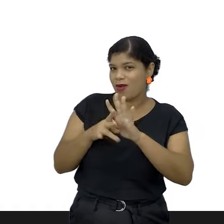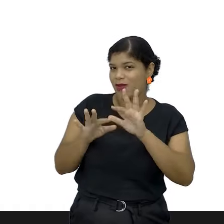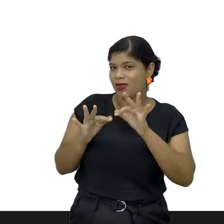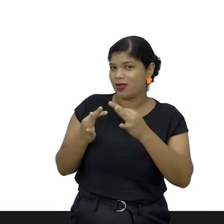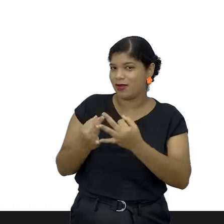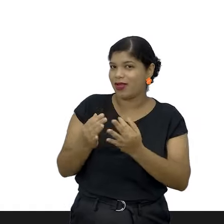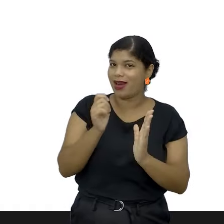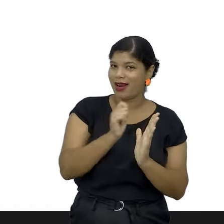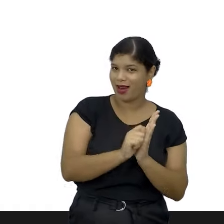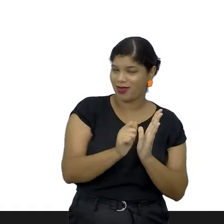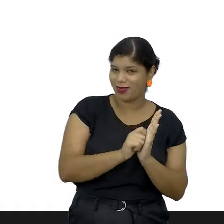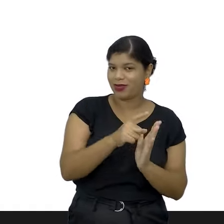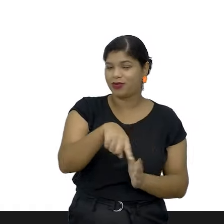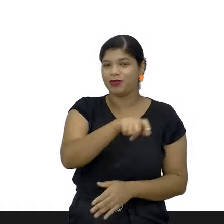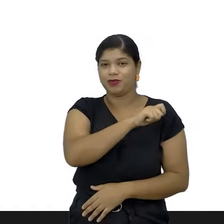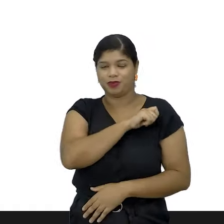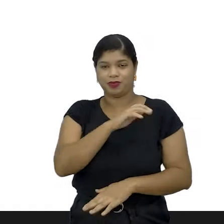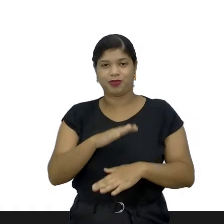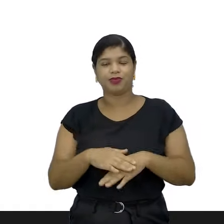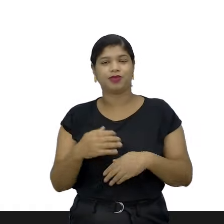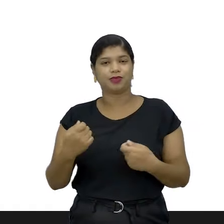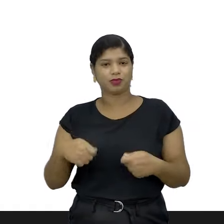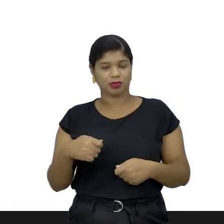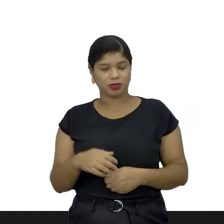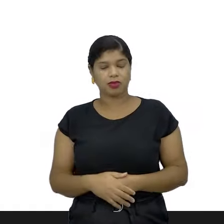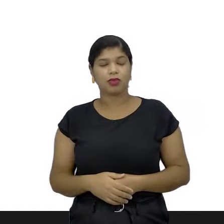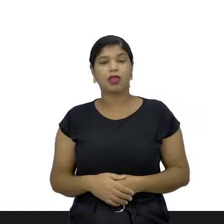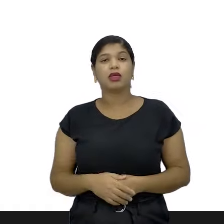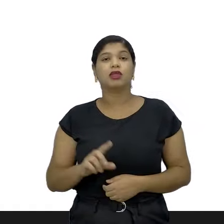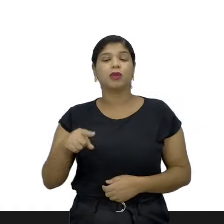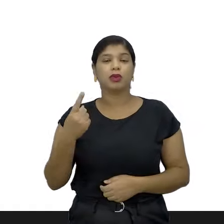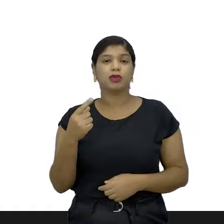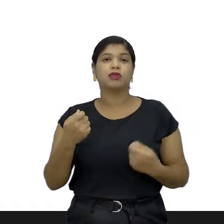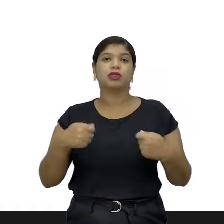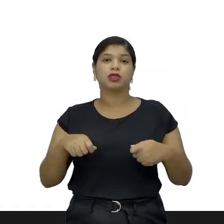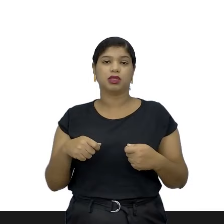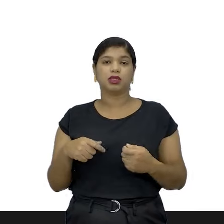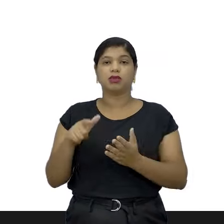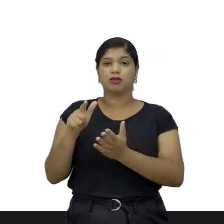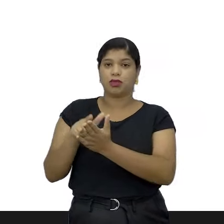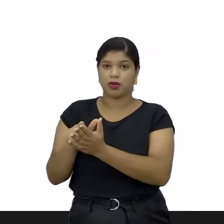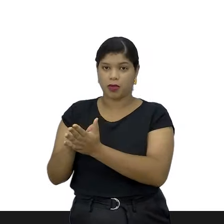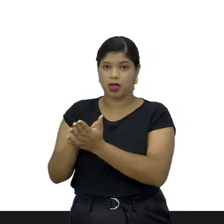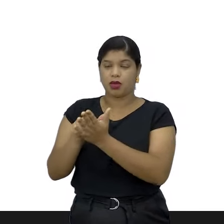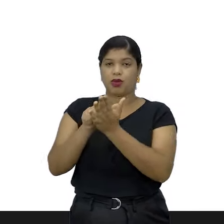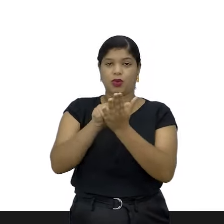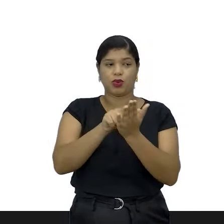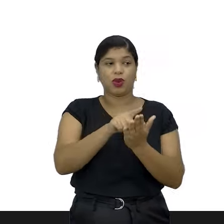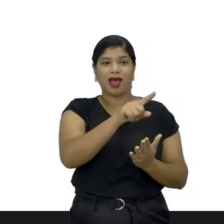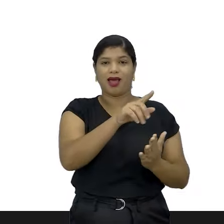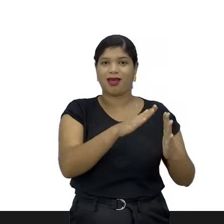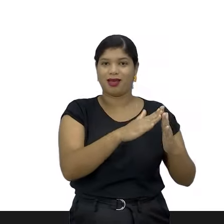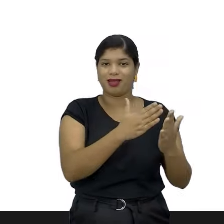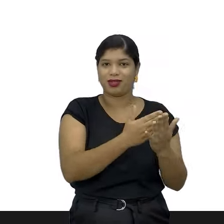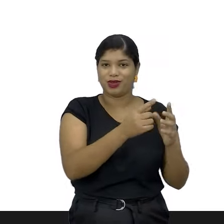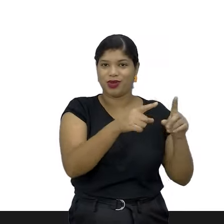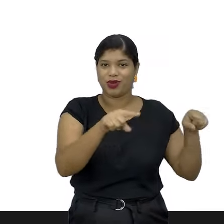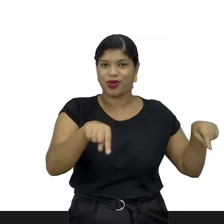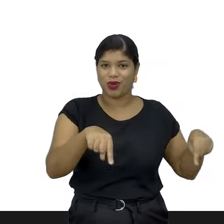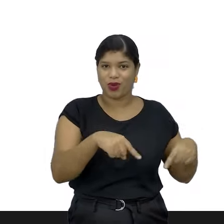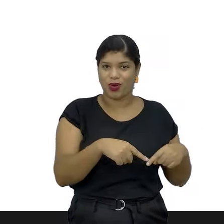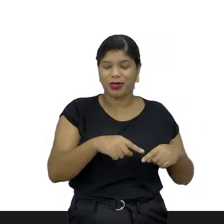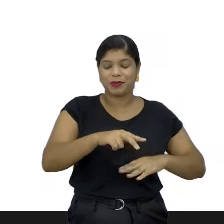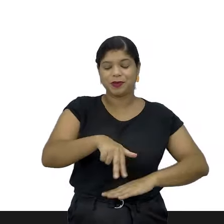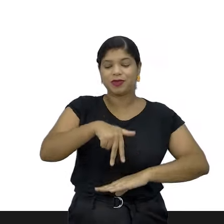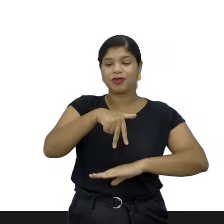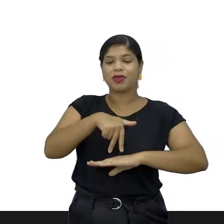a receita que eles coletaram, né, e para isso cada um vai levar a receita que escreveu para a turma e compartilhar. Então, os